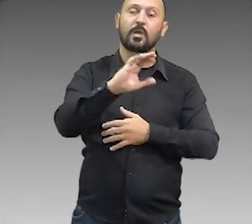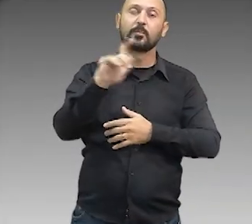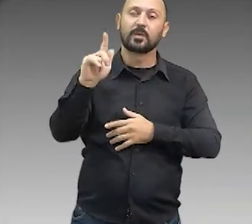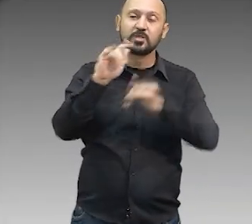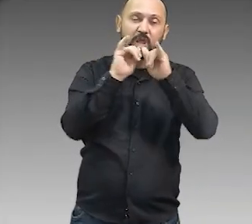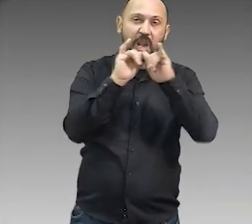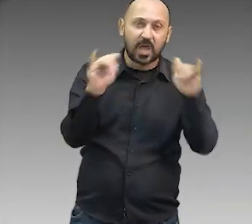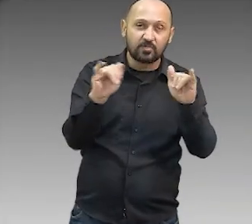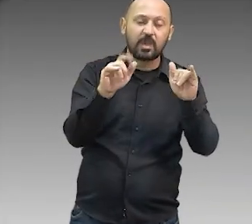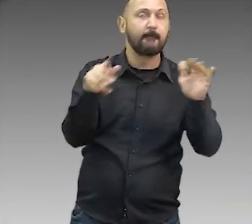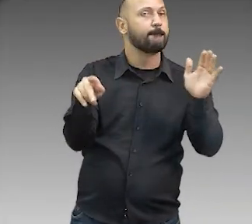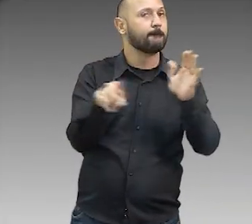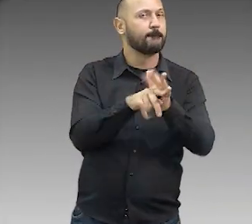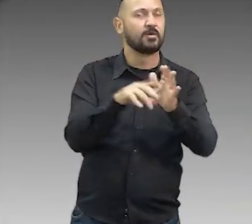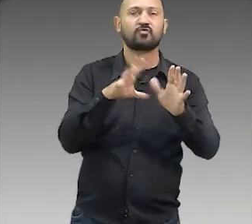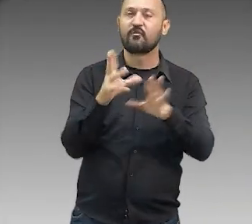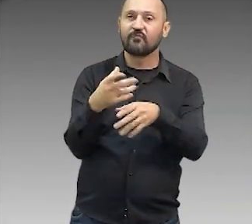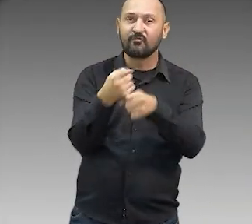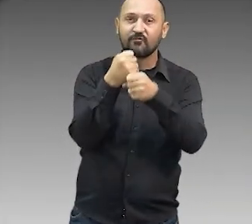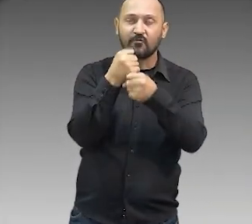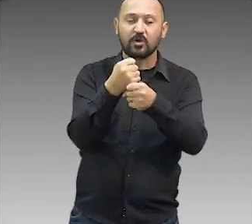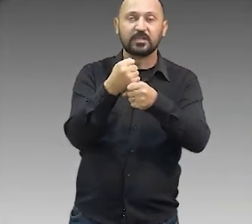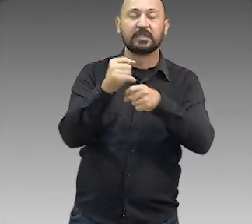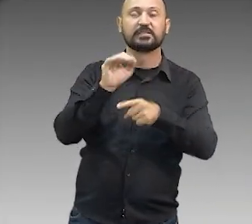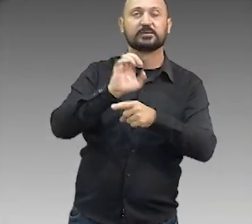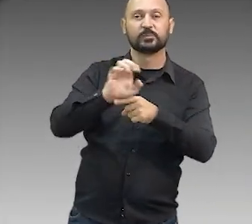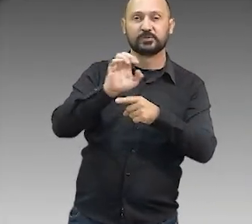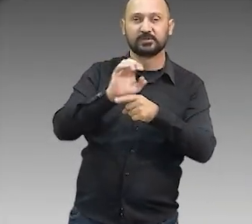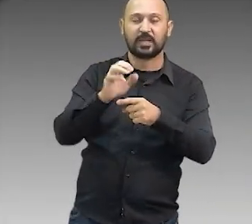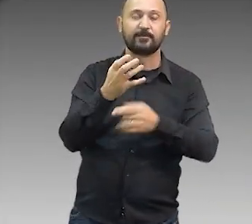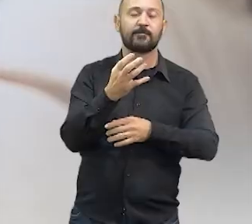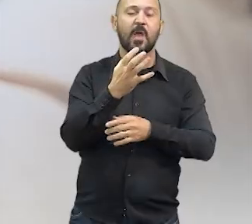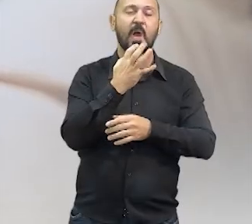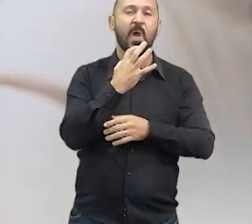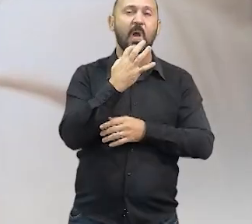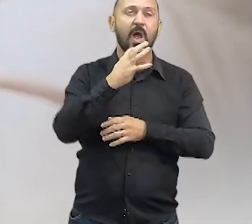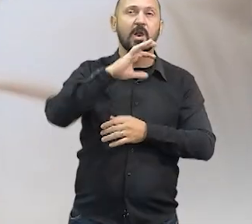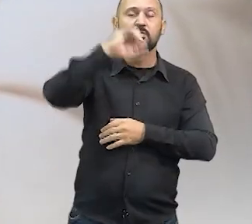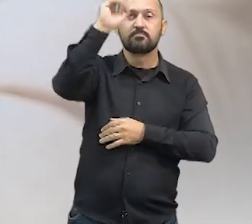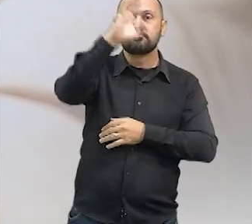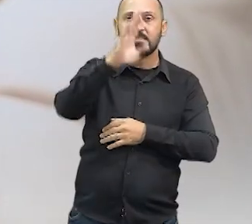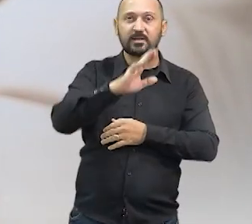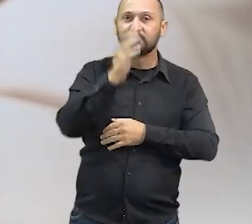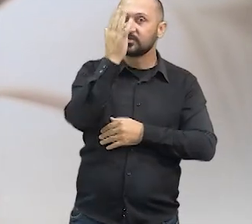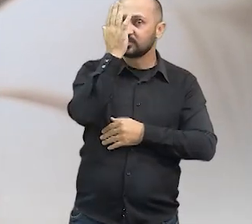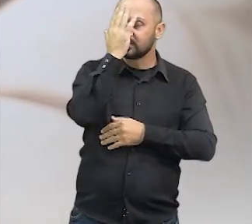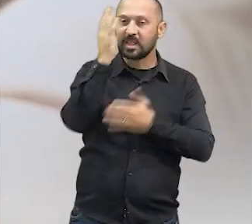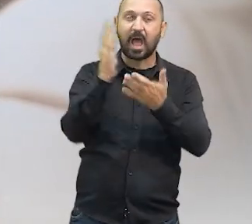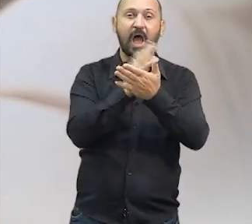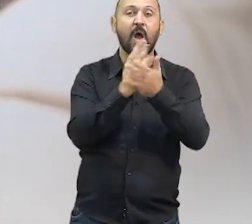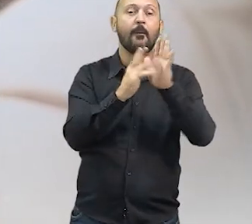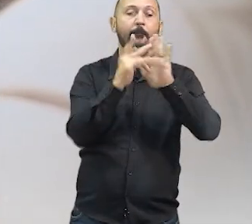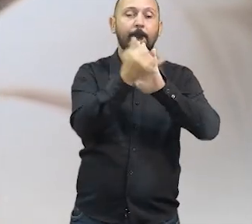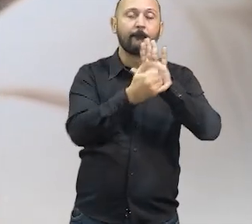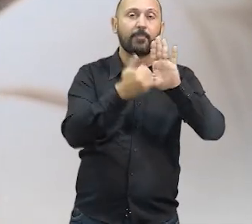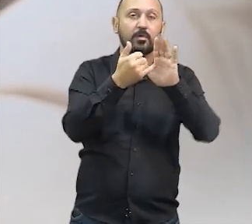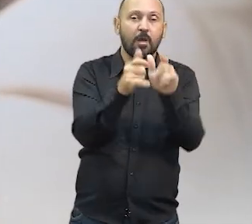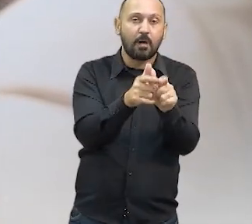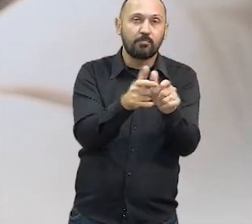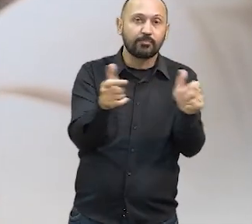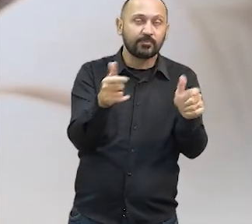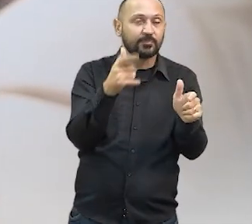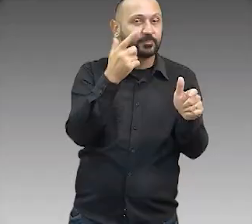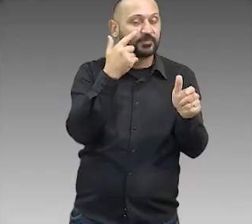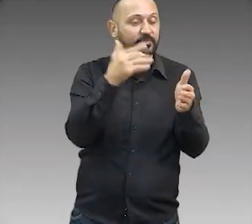News é um veículo super consolidado aqui no nosso estado, é conhecido nacionalmente, eu sei que tem projetos aí de expansão